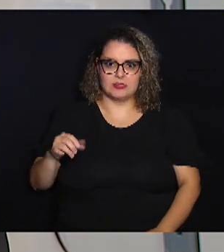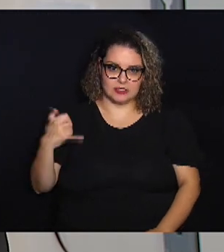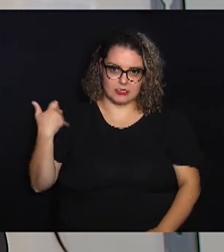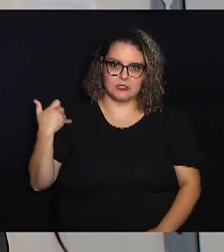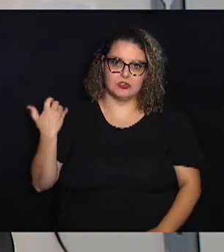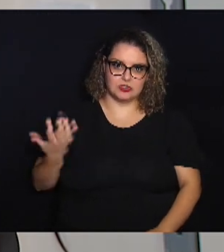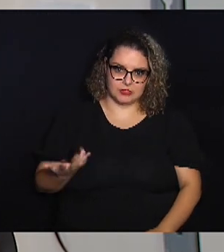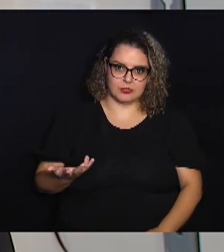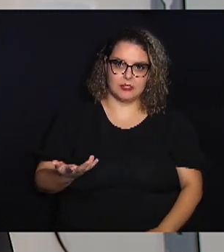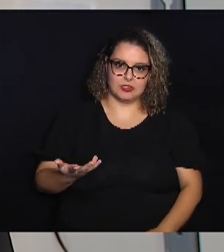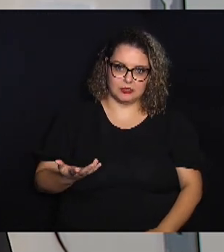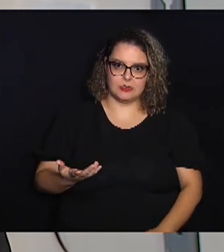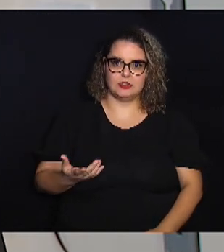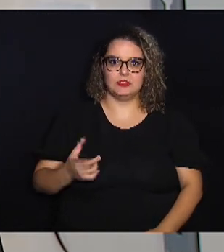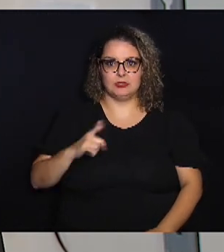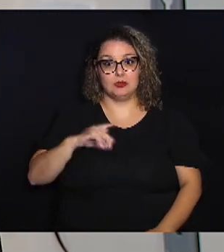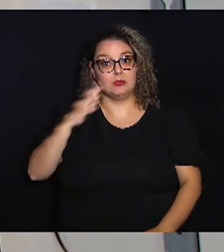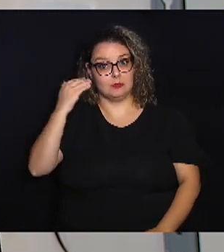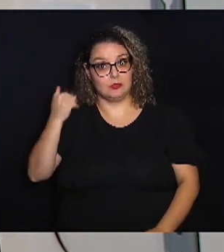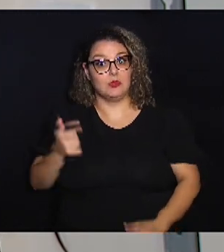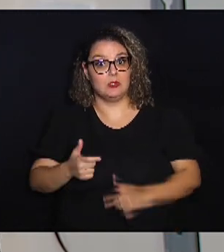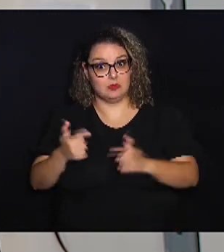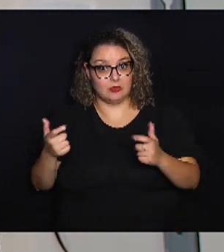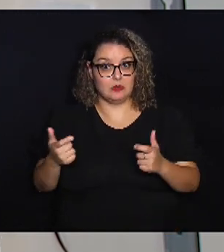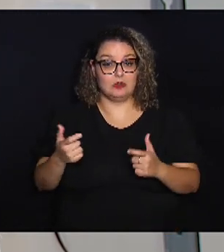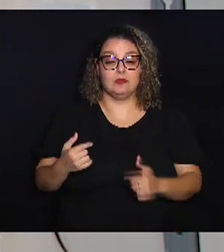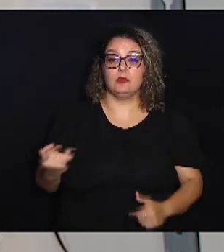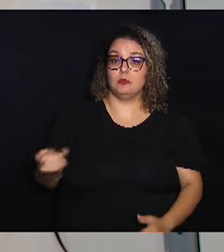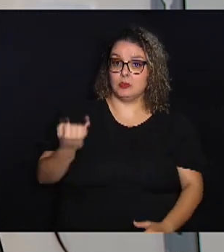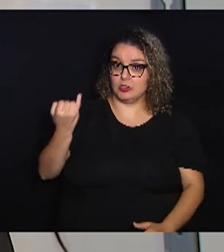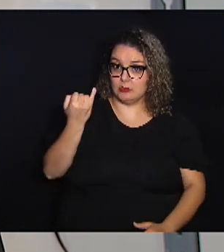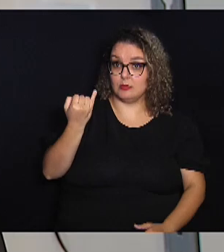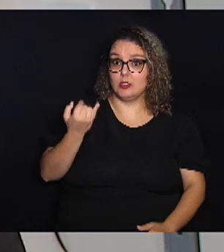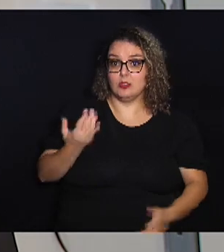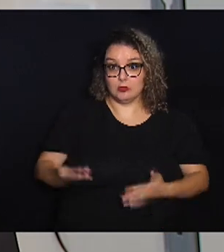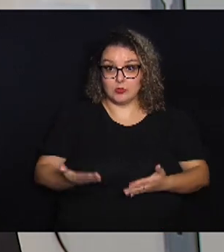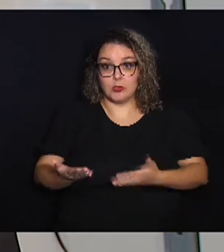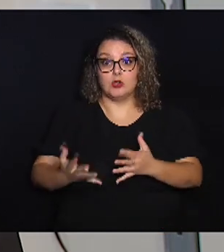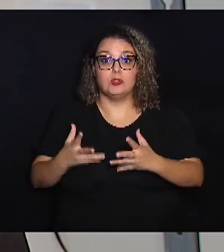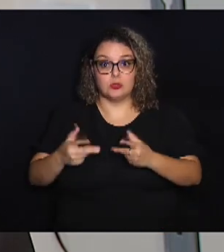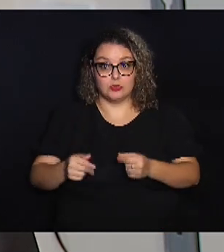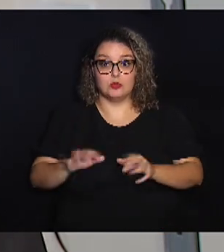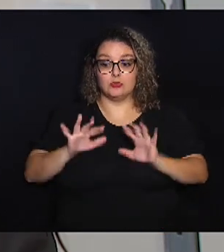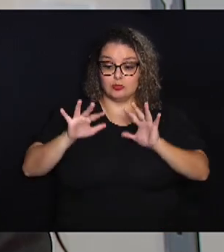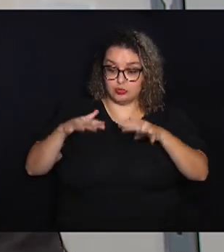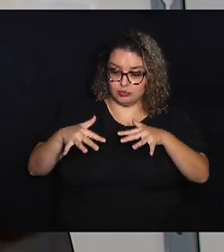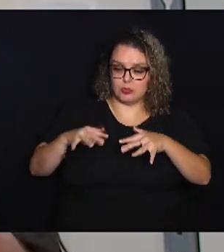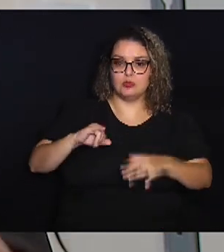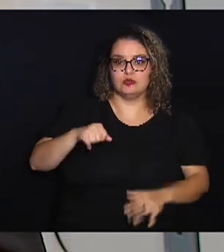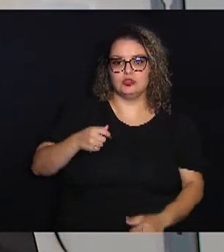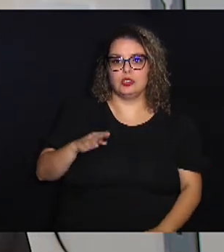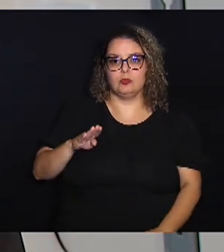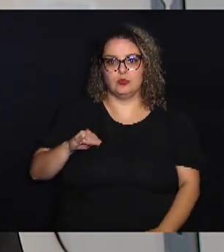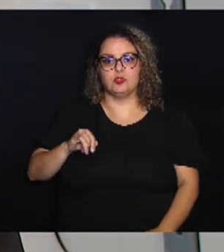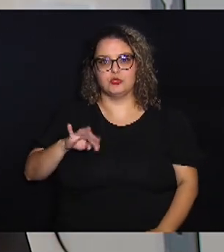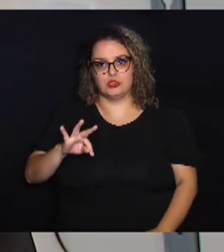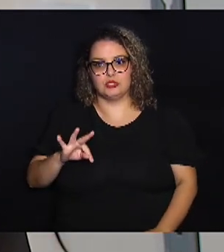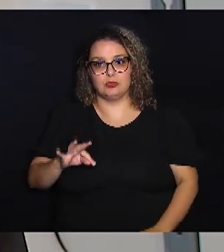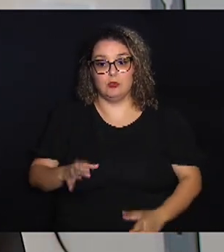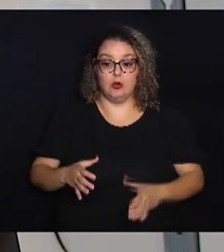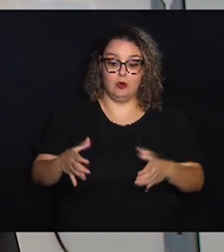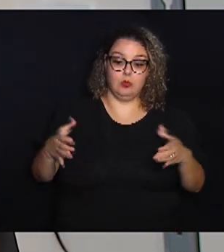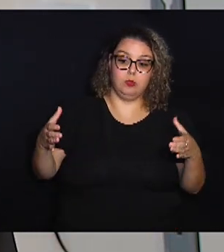Então ele ganhou uma fama muito grande, ele foi super importante para a conservação, todo mundo começou a olhar para o jabuti, apesar de ser um jabuti gigante,